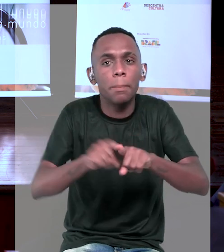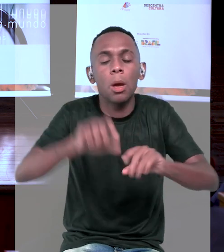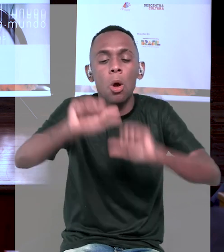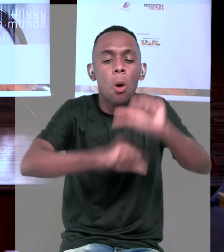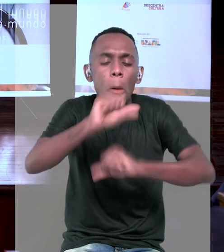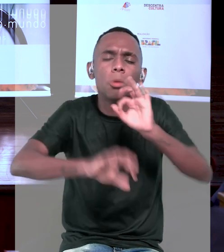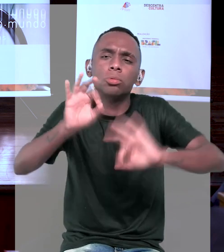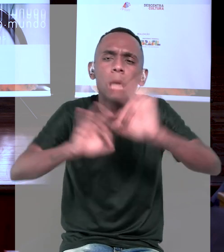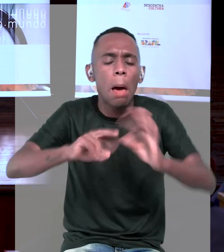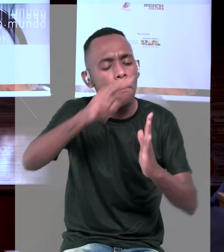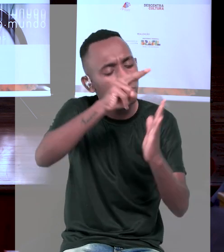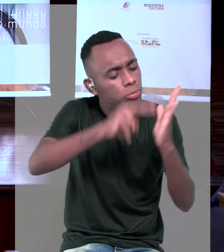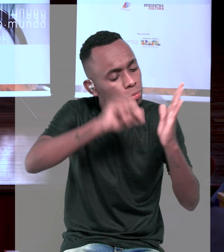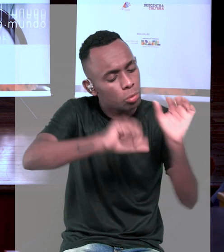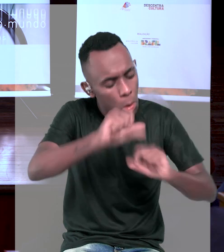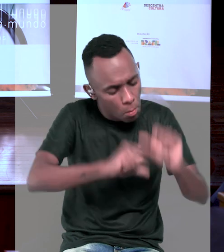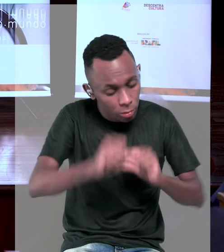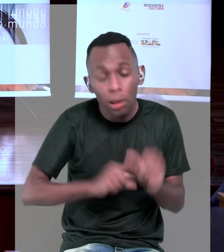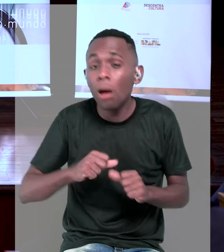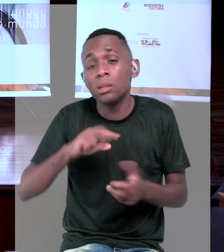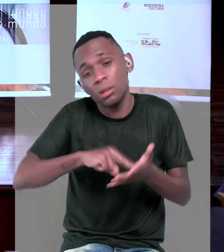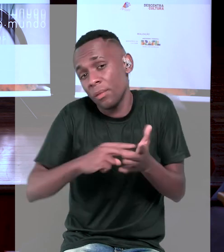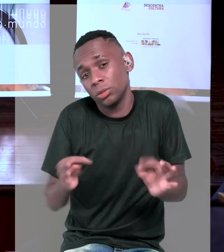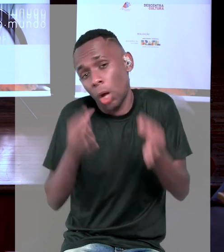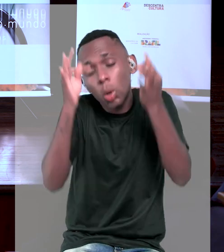Isso é tecnologia.